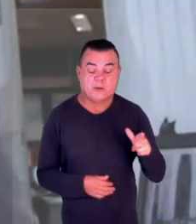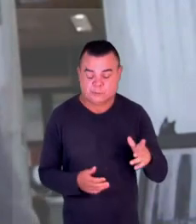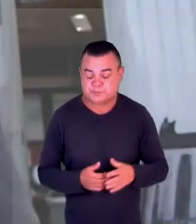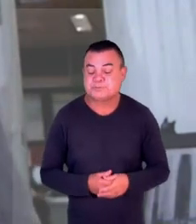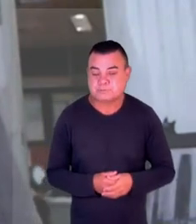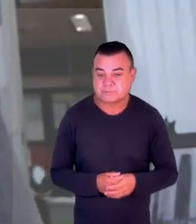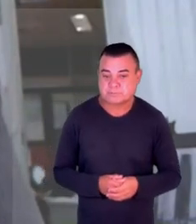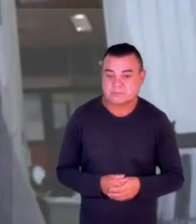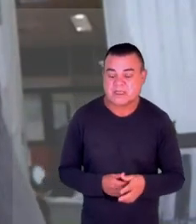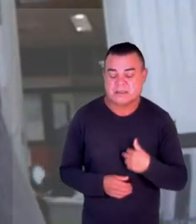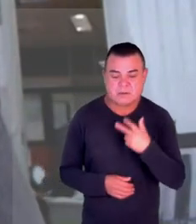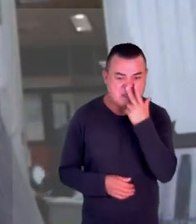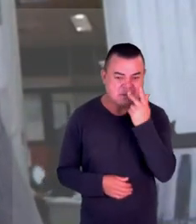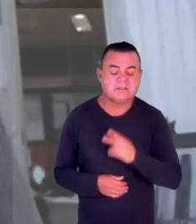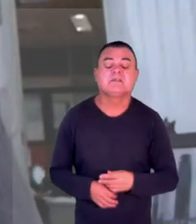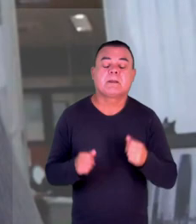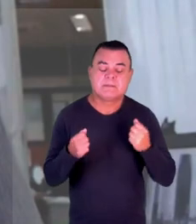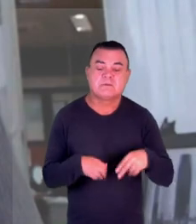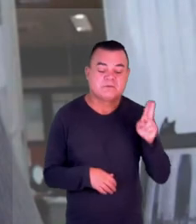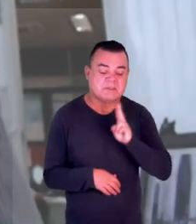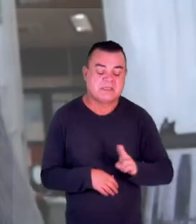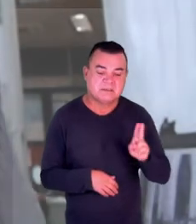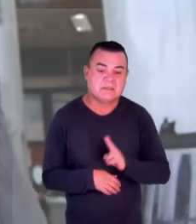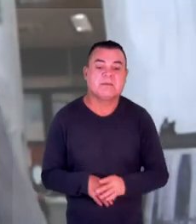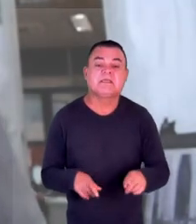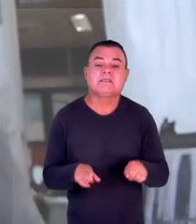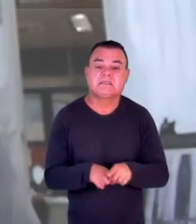também esses esses argumentos